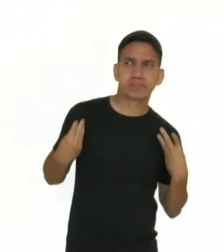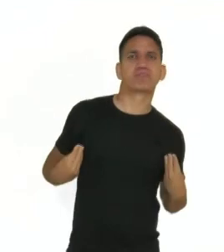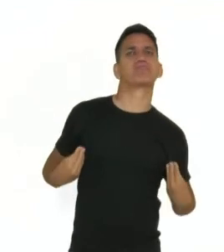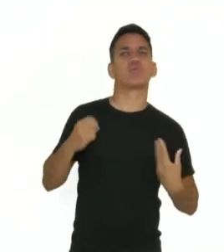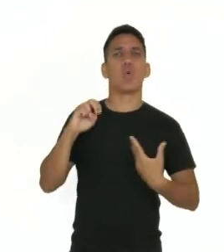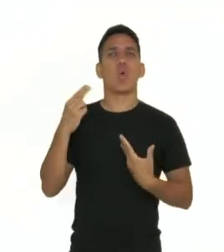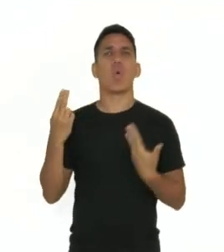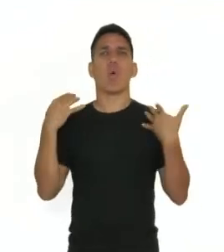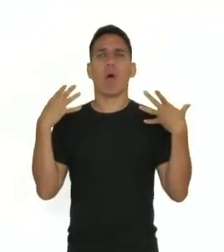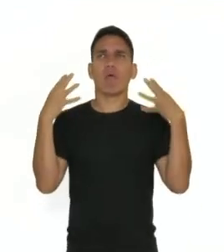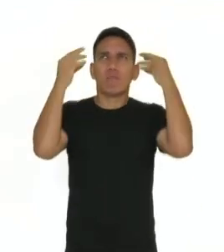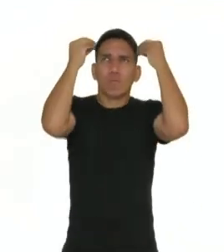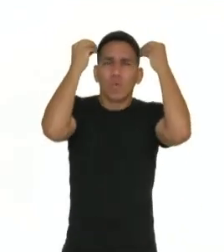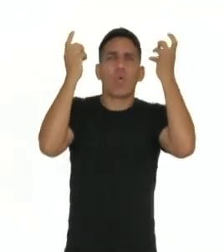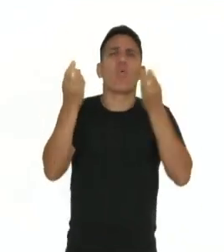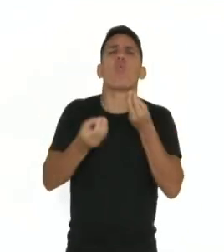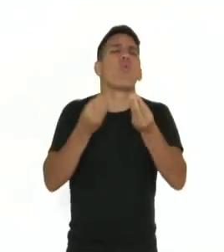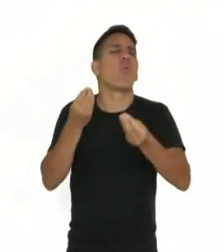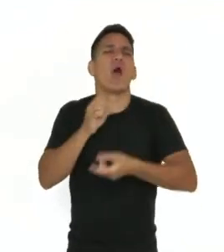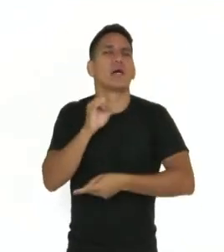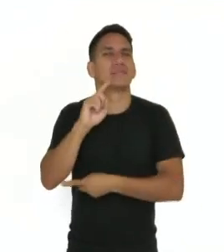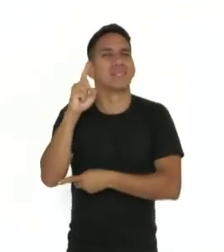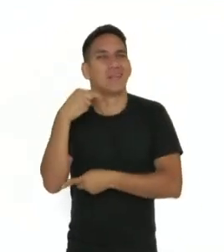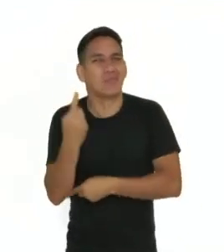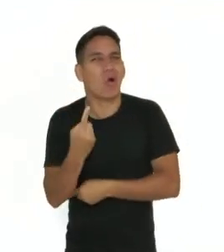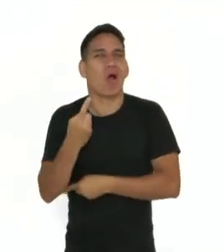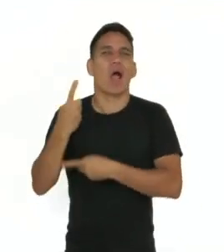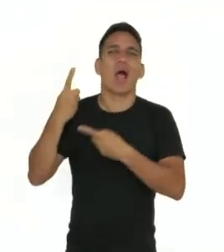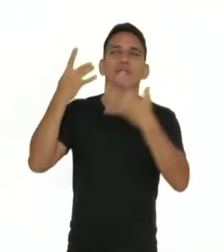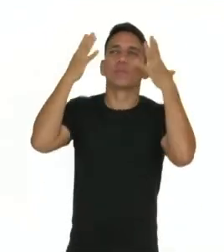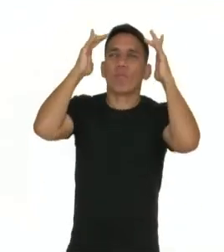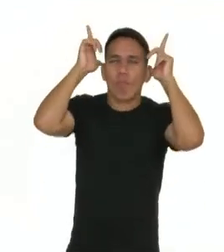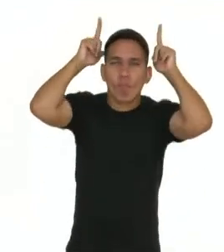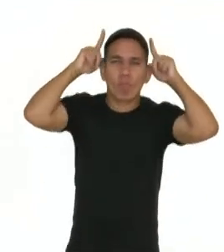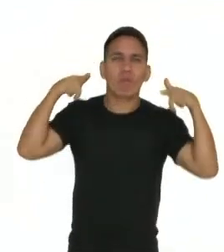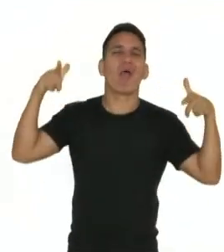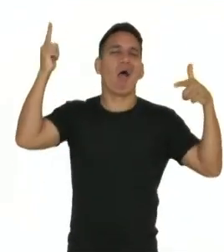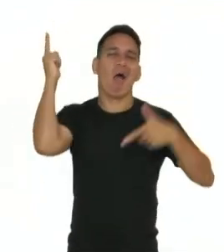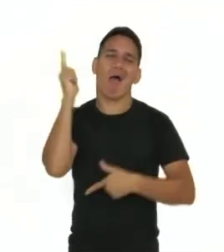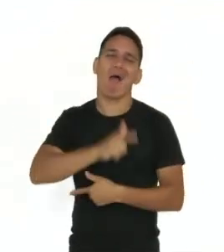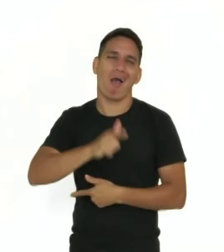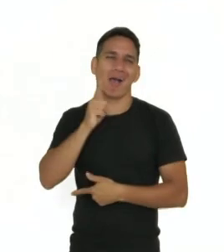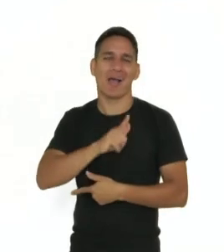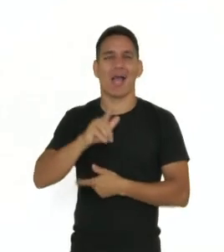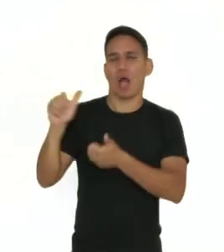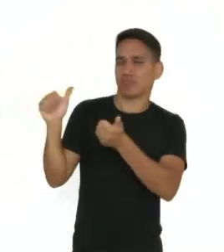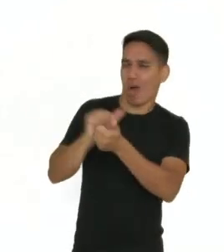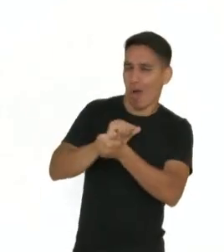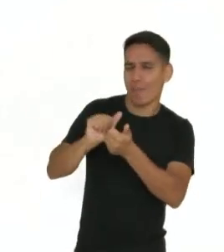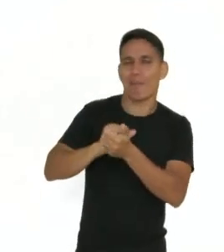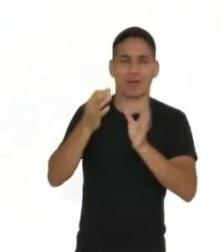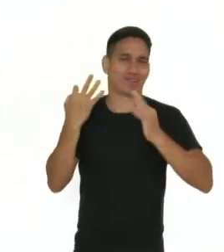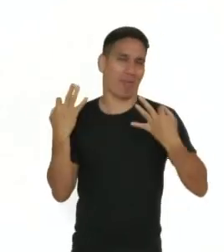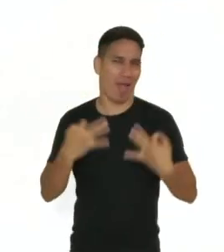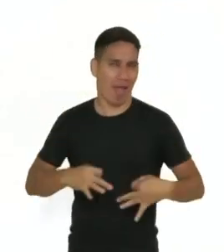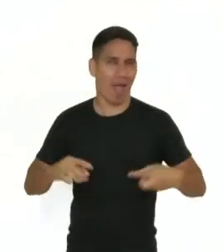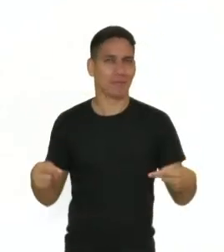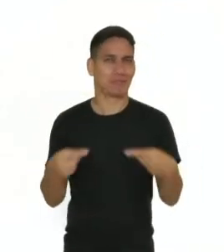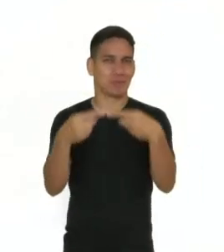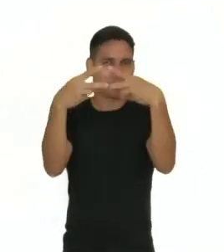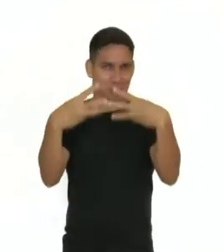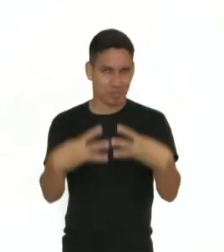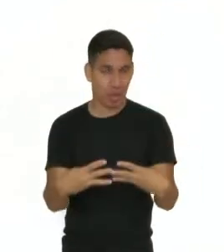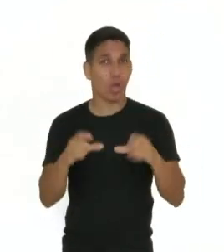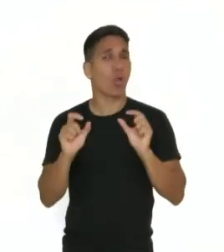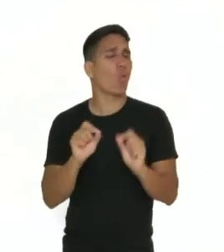comprido, tá curto? Se a gente lavou, né? Fez o tratamento adequado, né? Enfim,